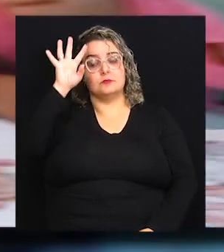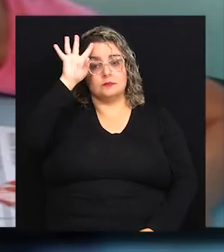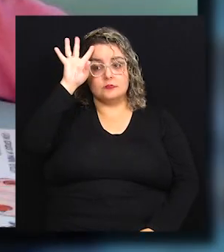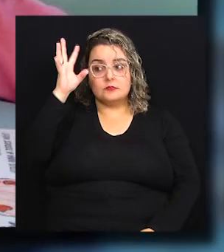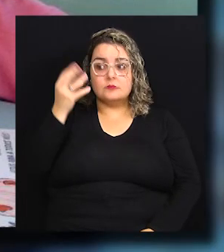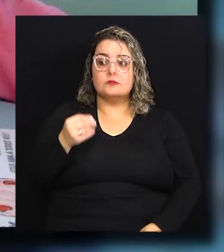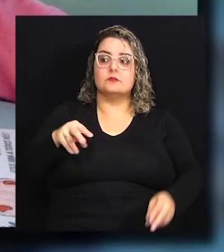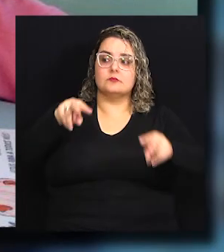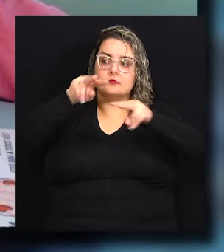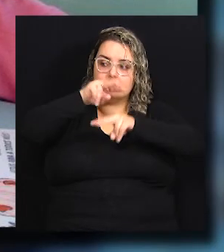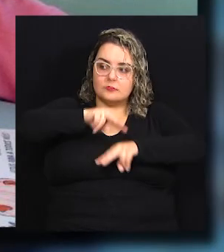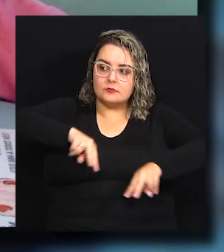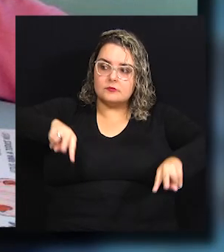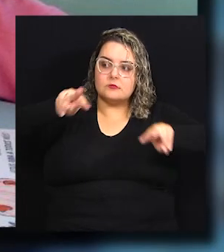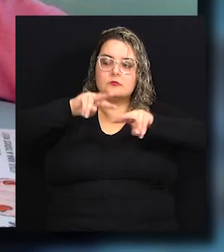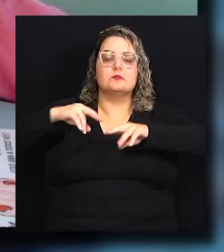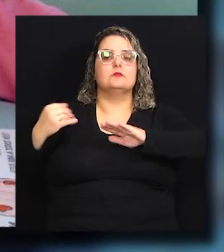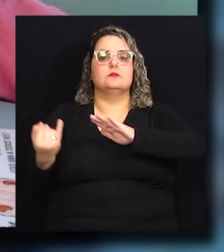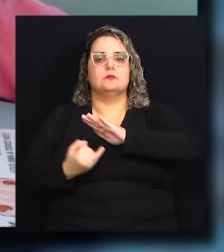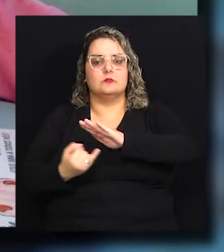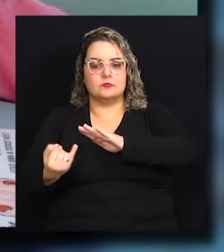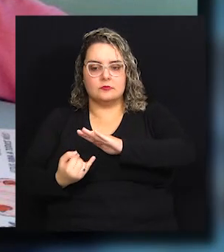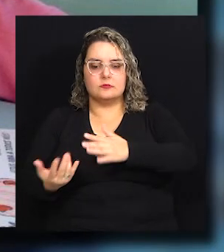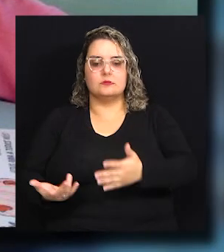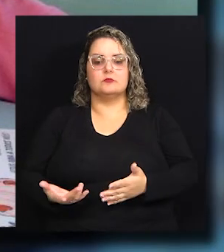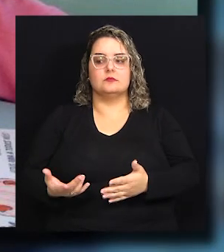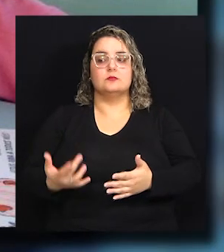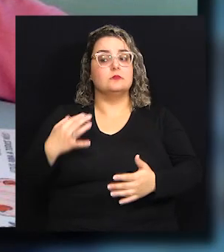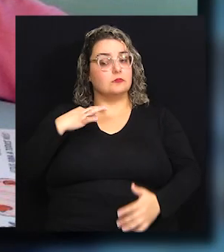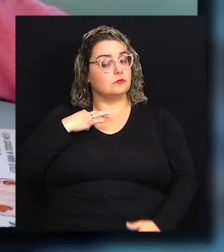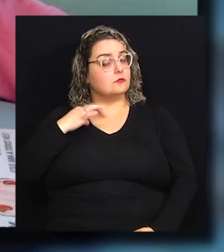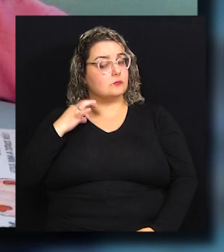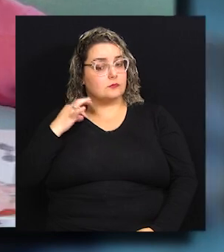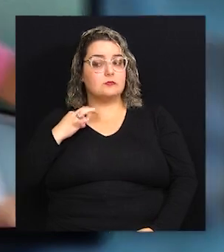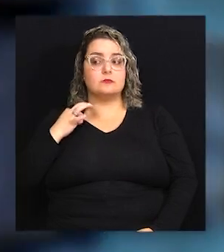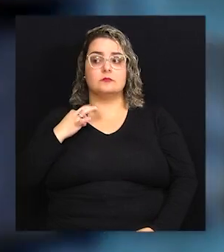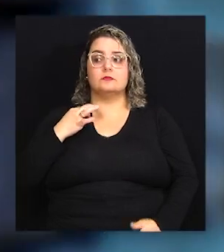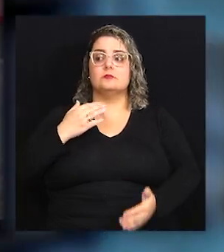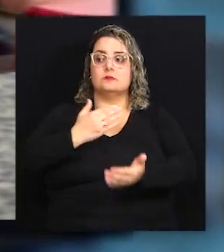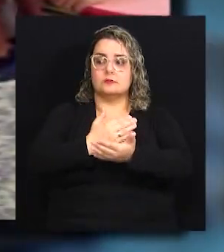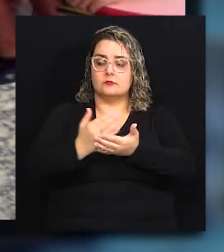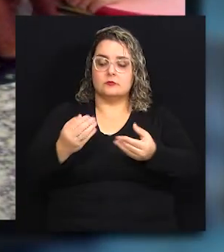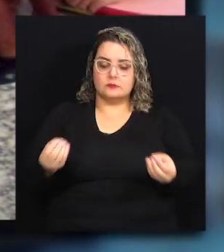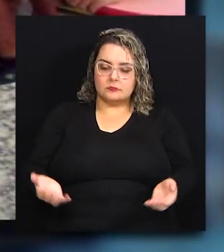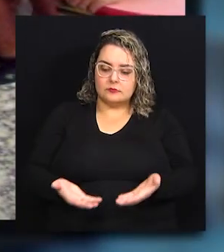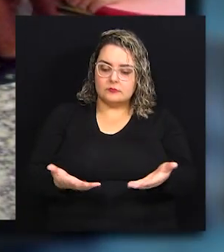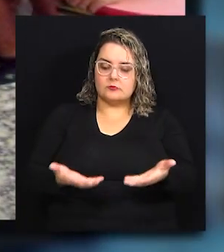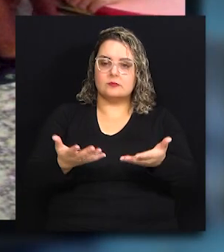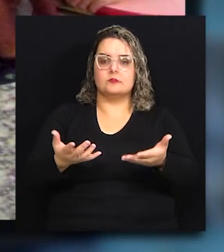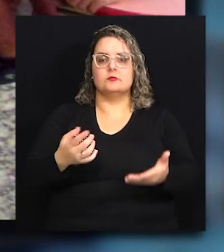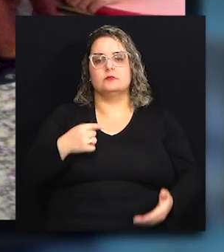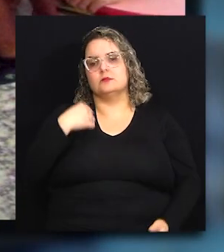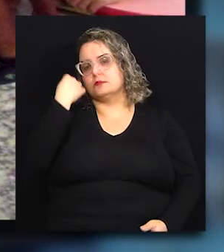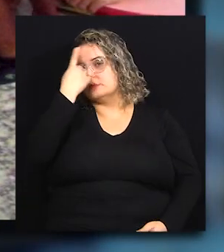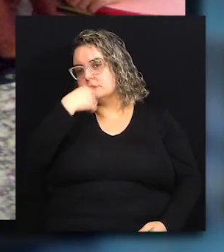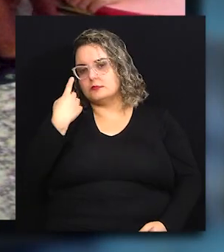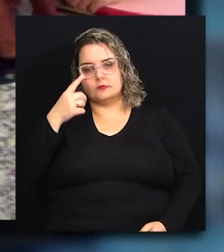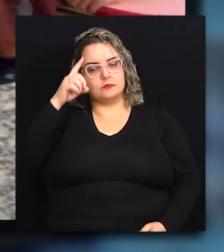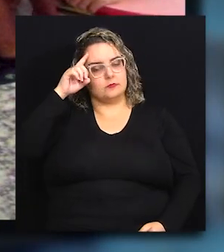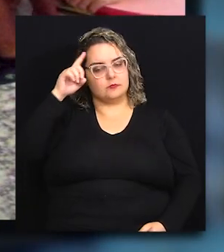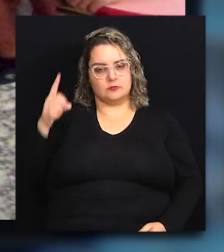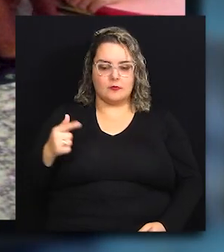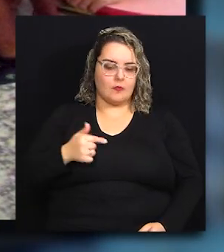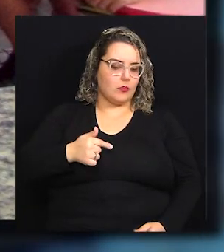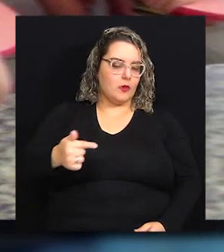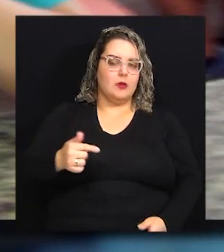eles compreendem a visão da instituição e de forma voluntária eles passam a ofertar 1 hora do seu